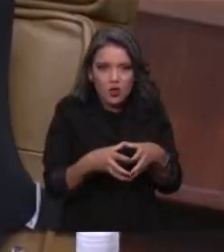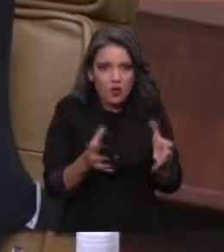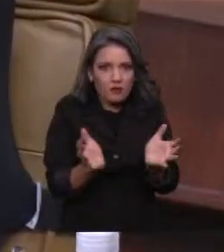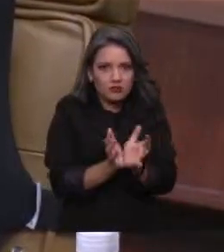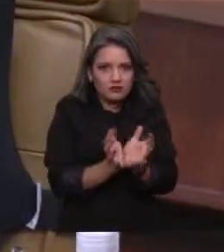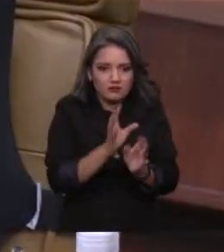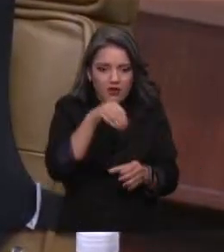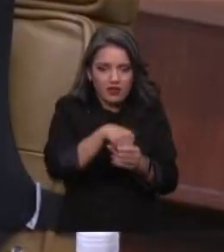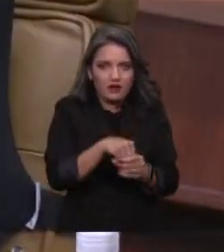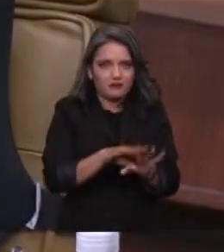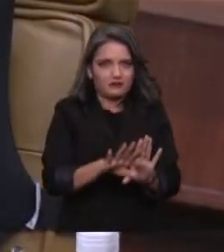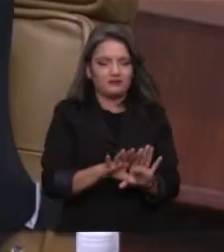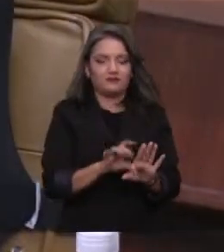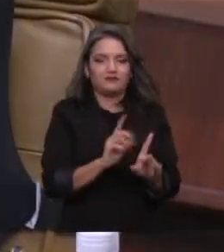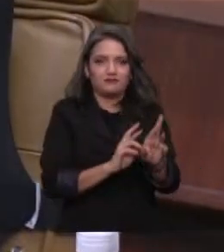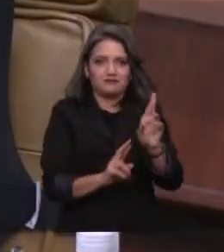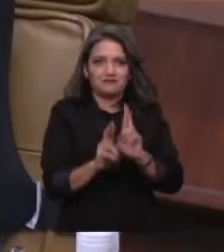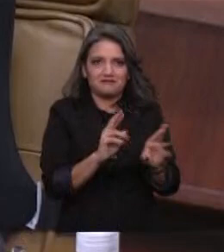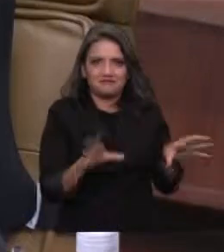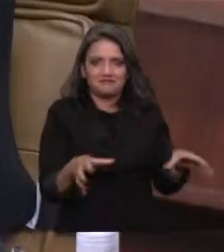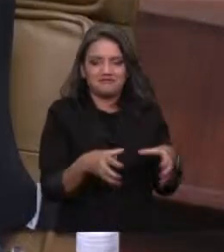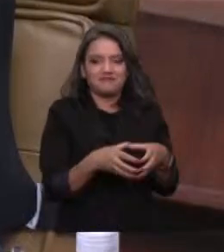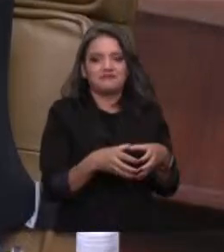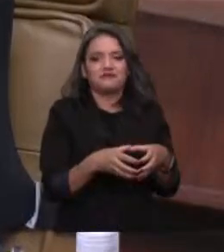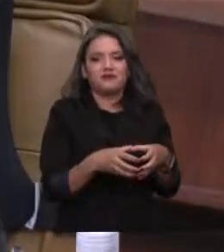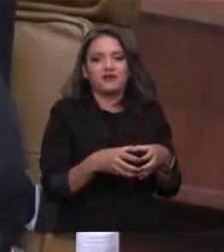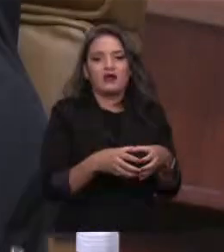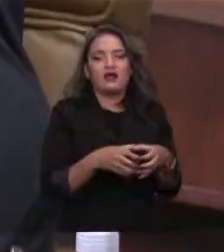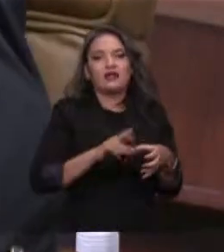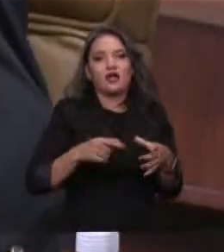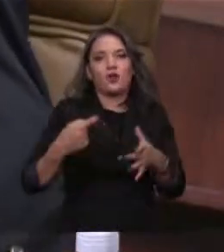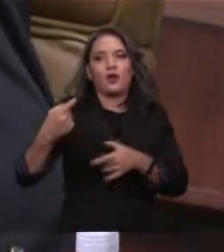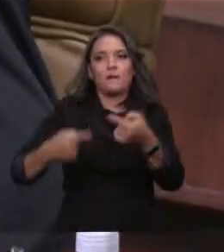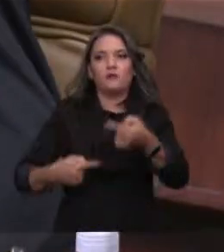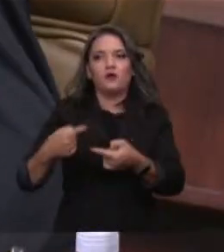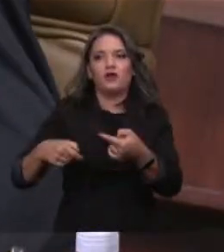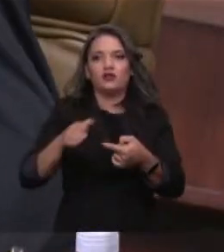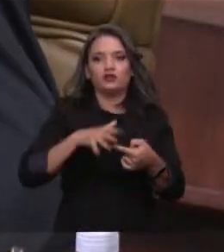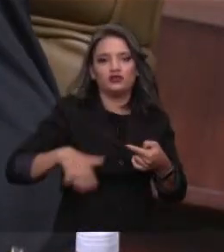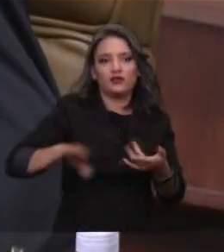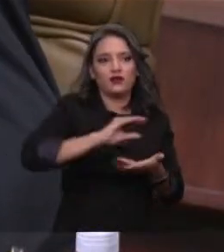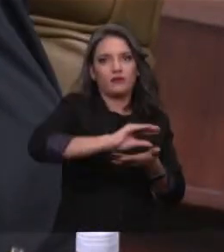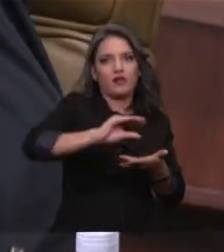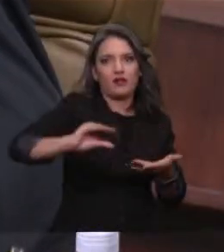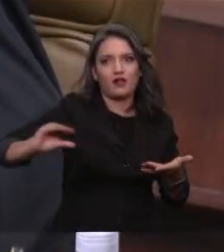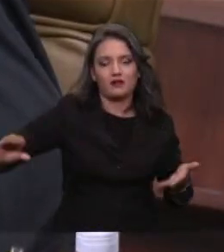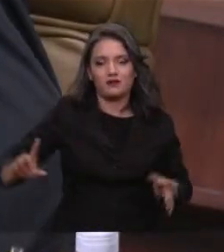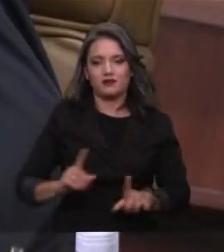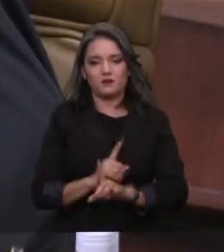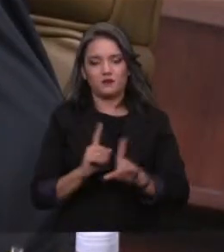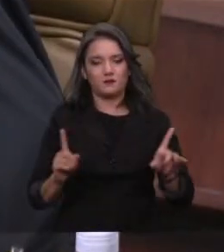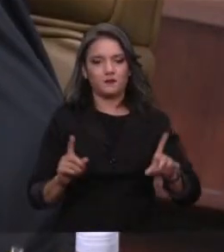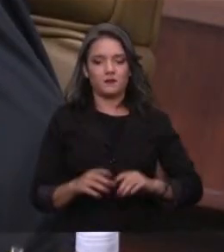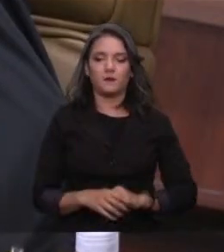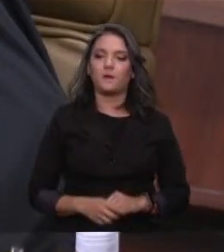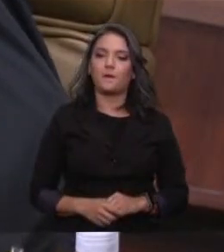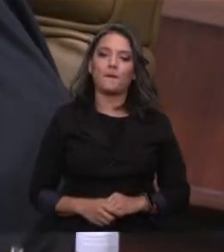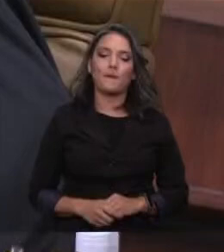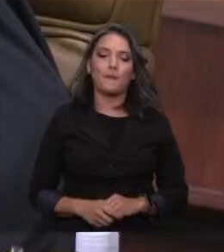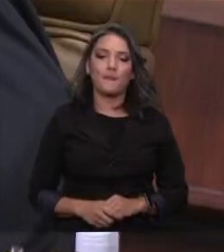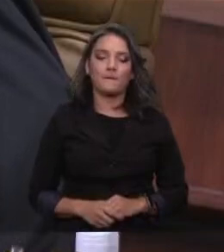espectro de relacionamento, não num espectro político maior.